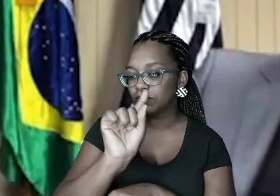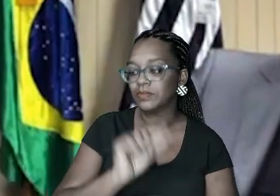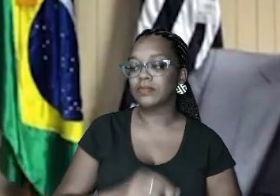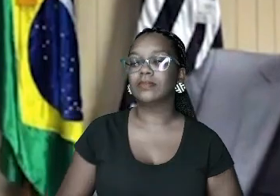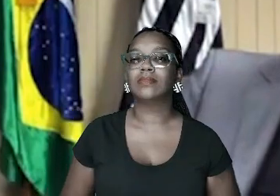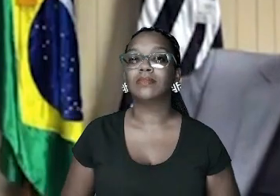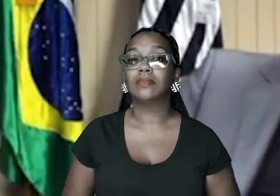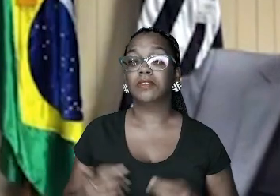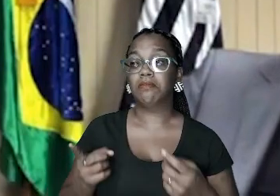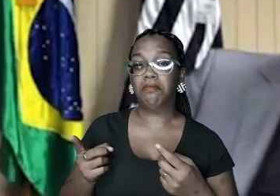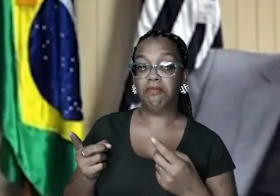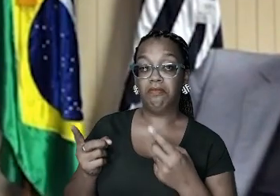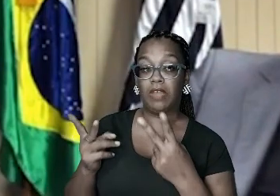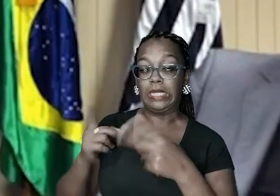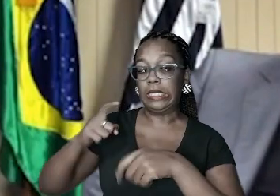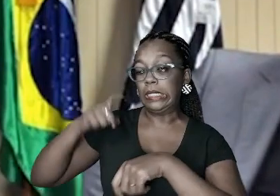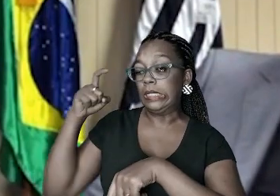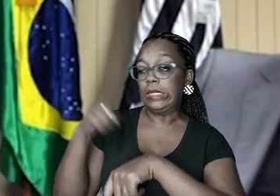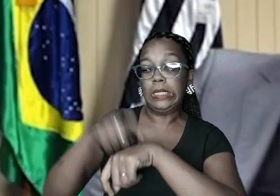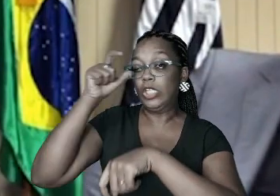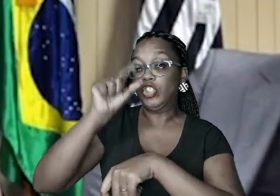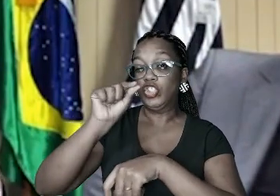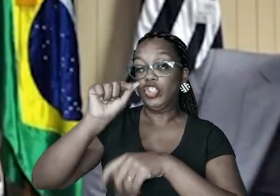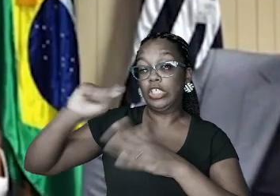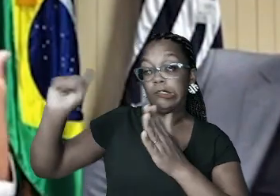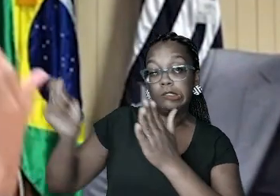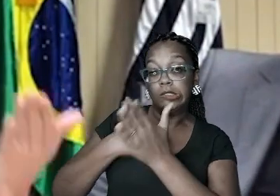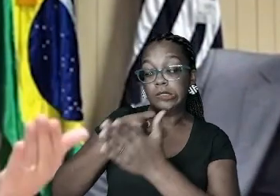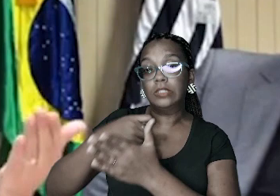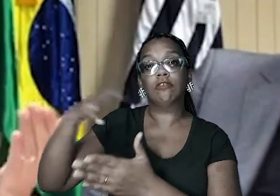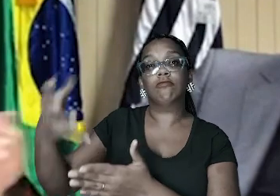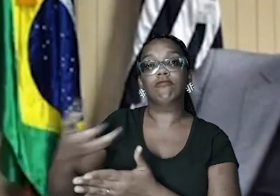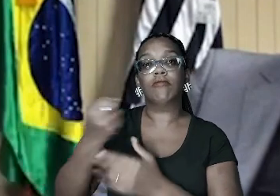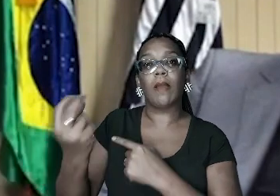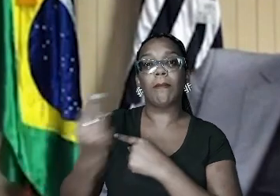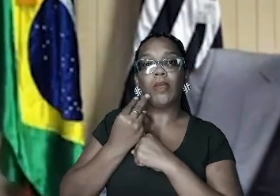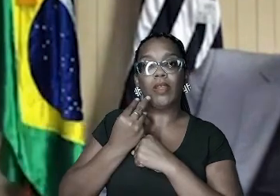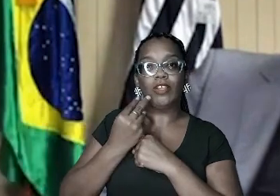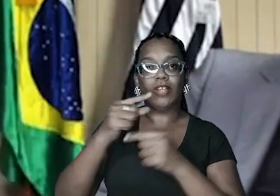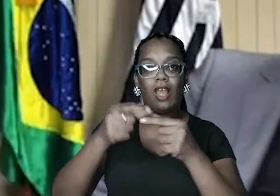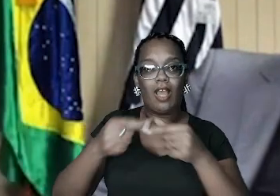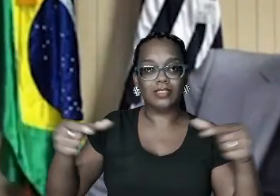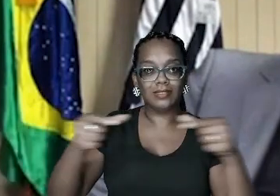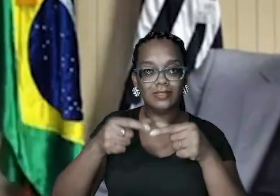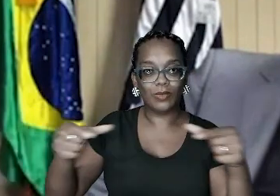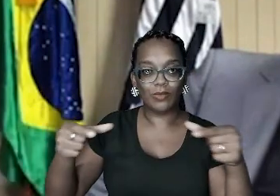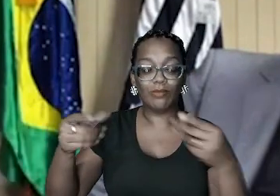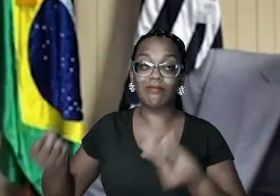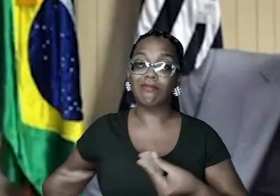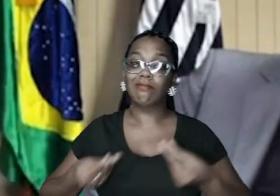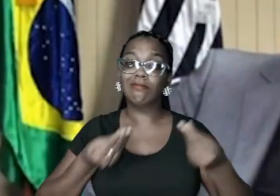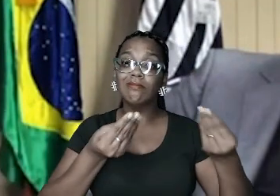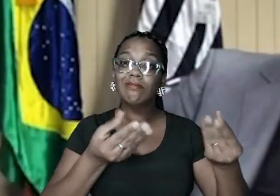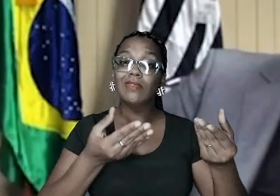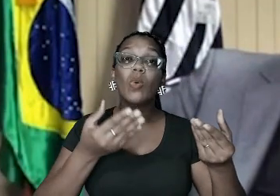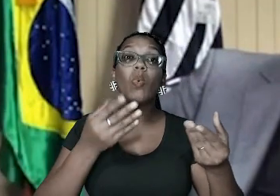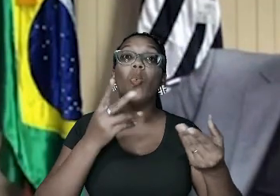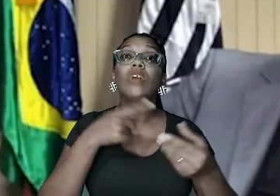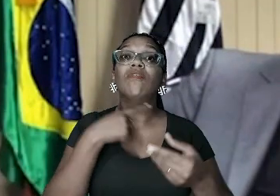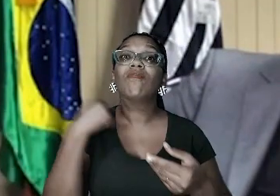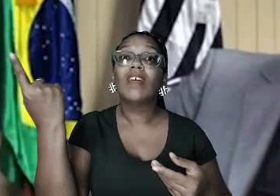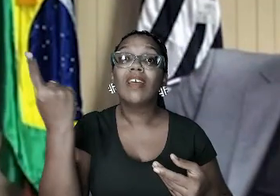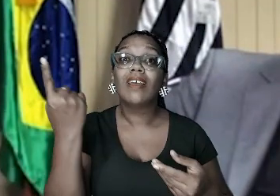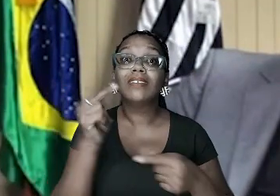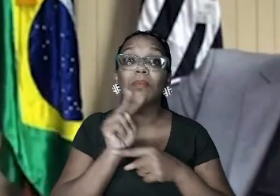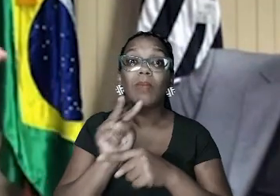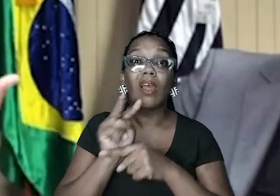o shorts usam a seguinte estratégia vendem no dia da liquidação Eles tomam a ação emprestada